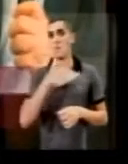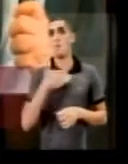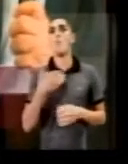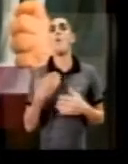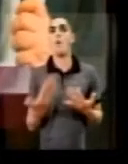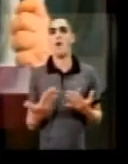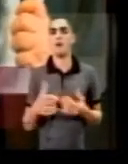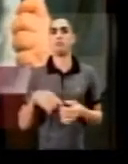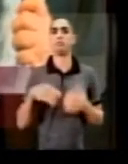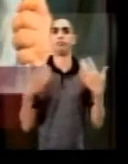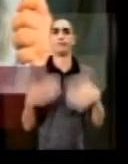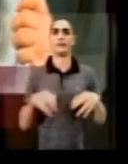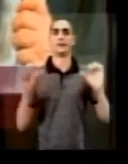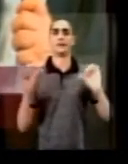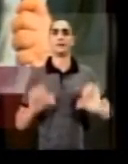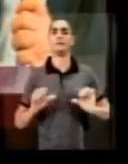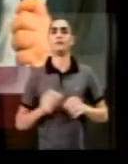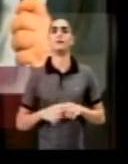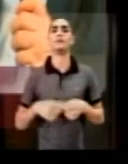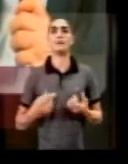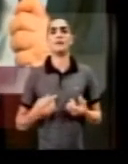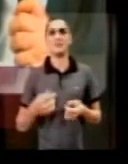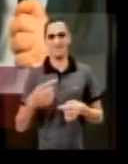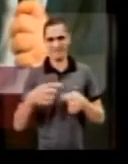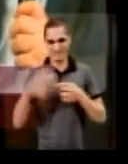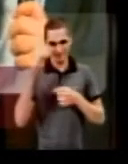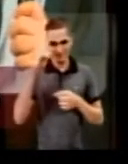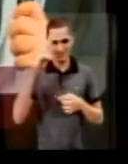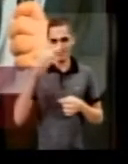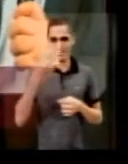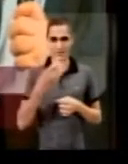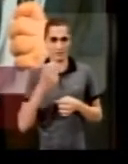Então, esses pacientes foram ficando em UTI,